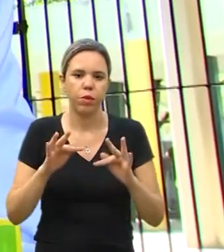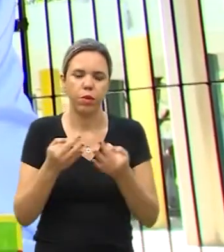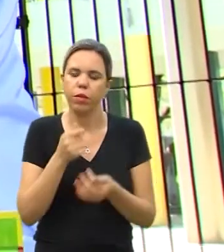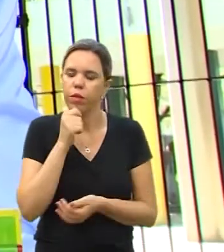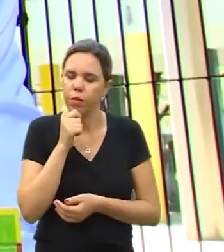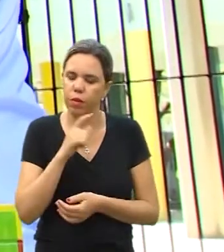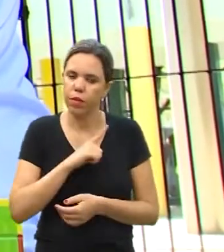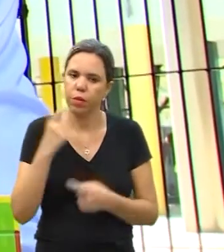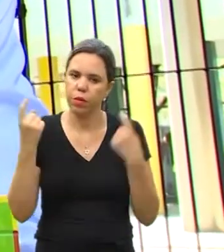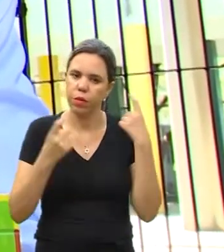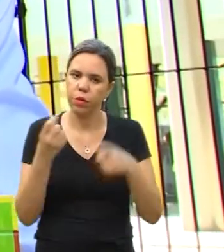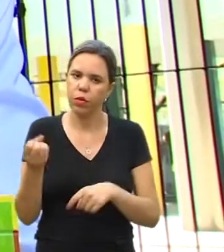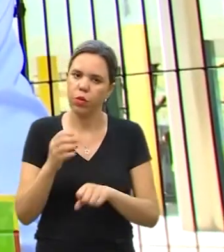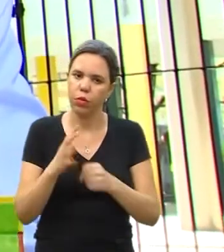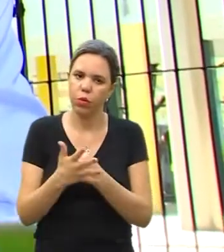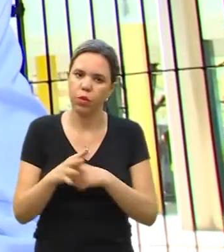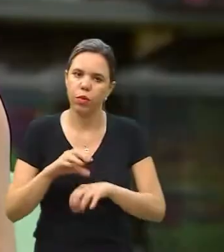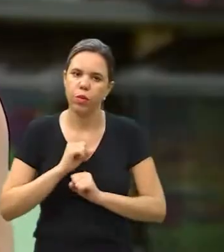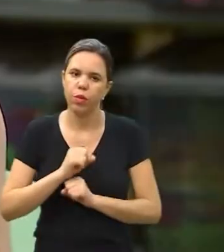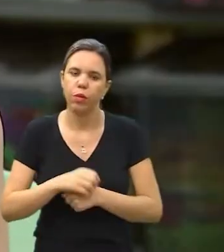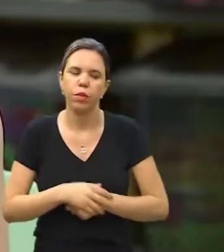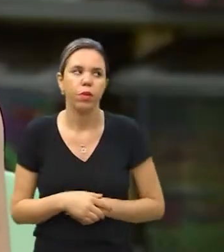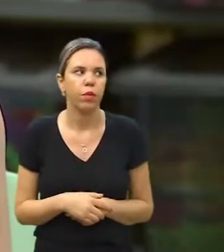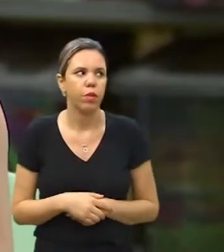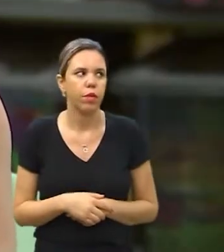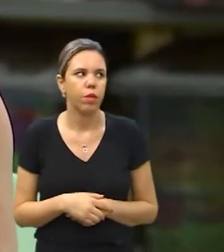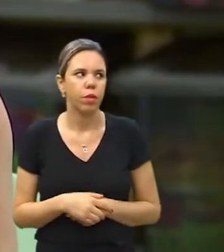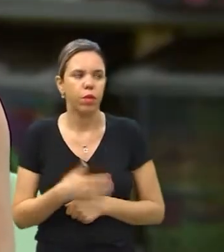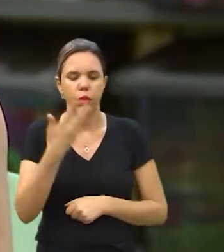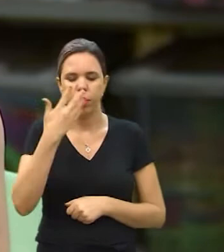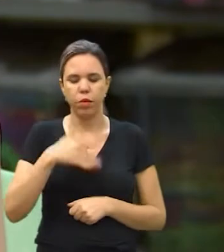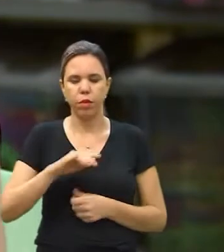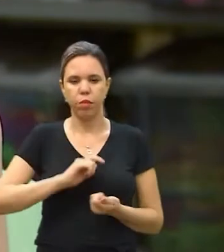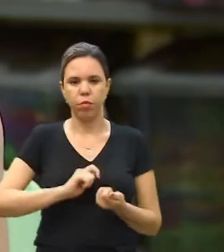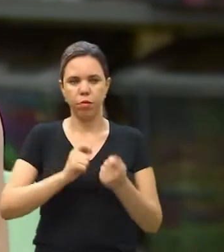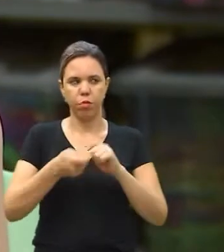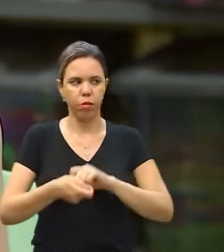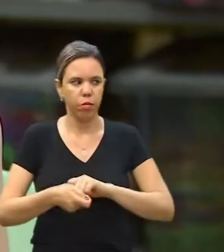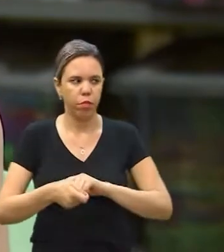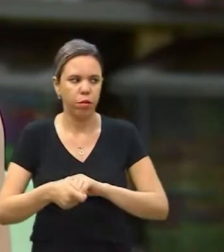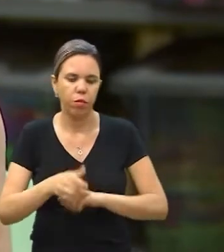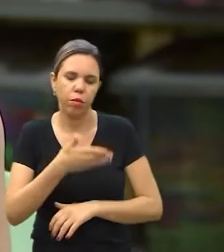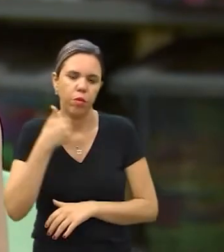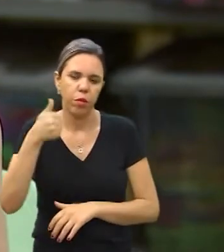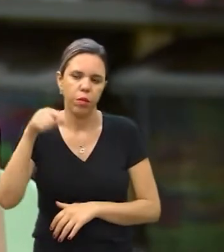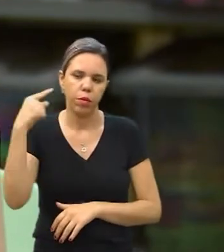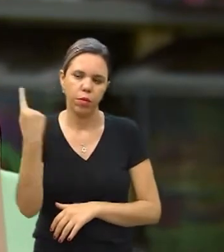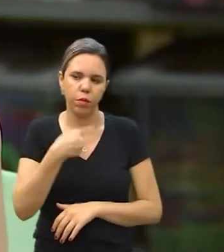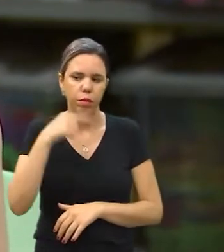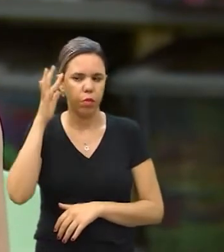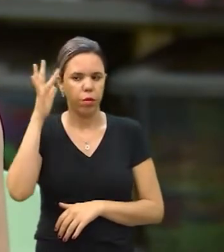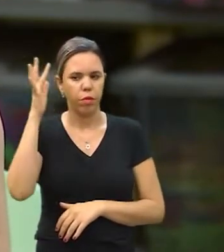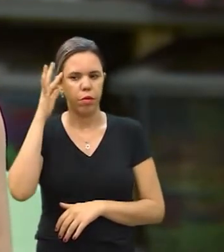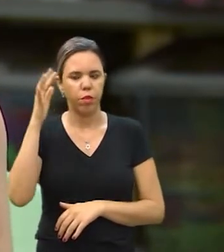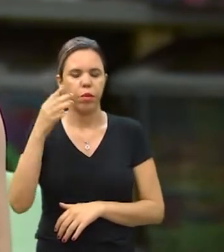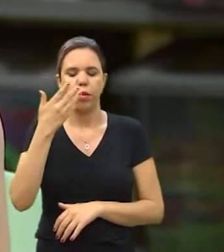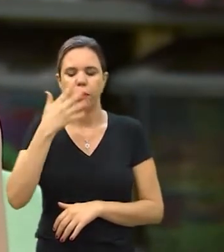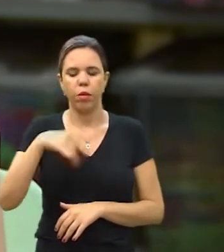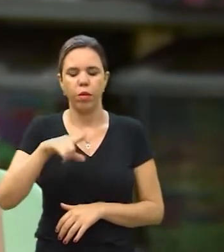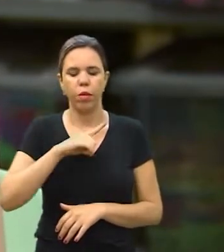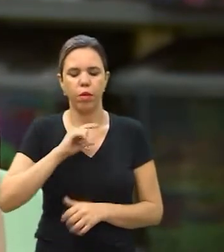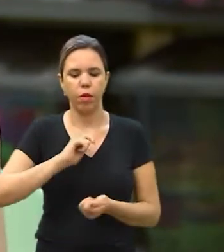pais ainda temem o novo coronavírus. Eles estão se adaptando muito melhor do que a gente imaginou. Eles